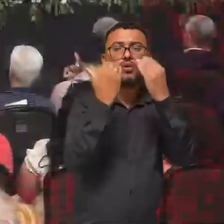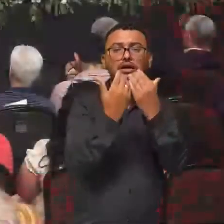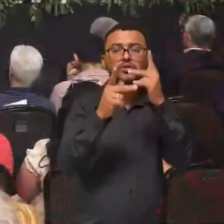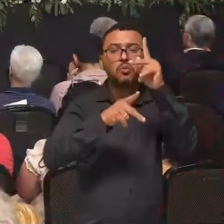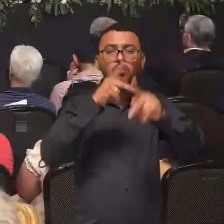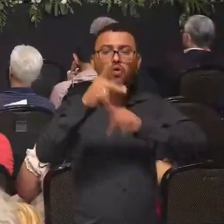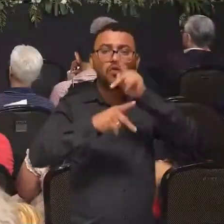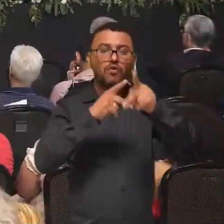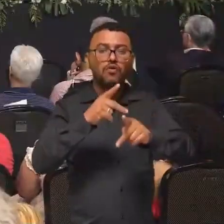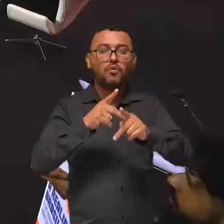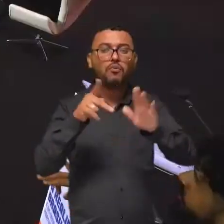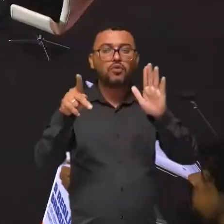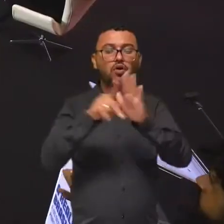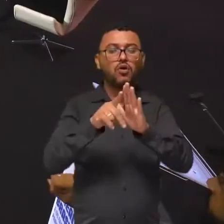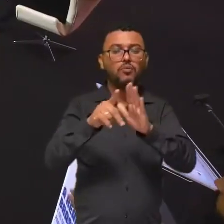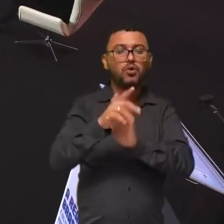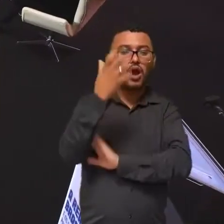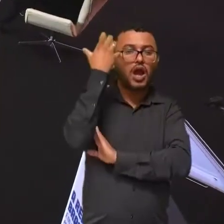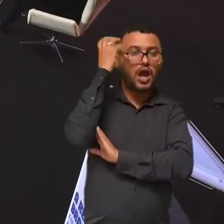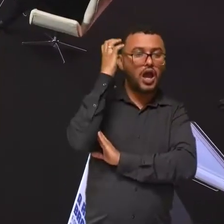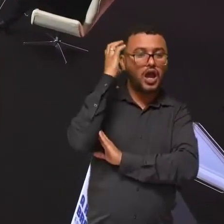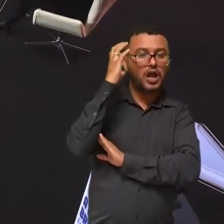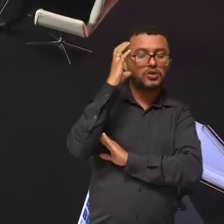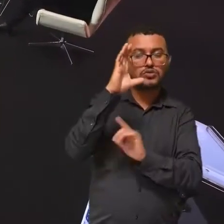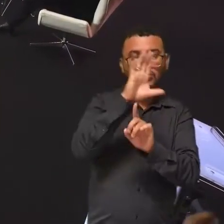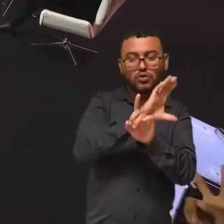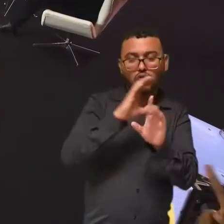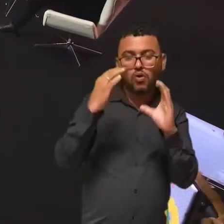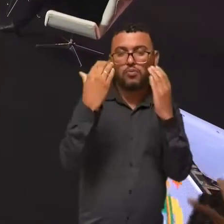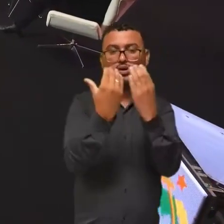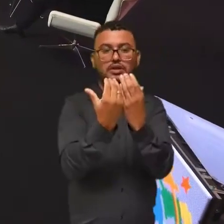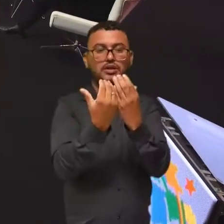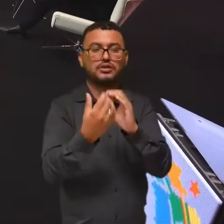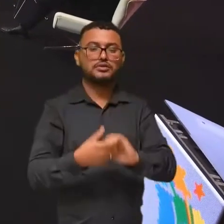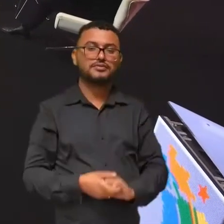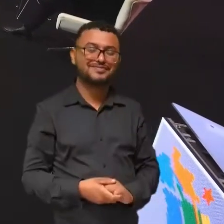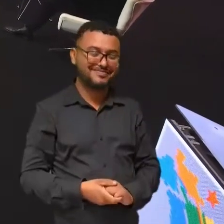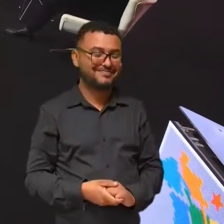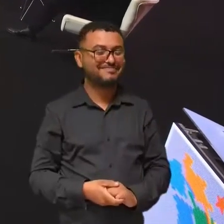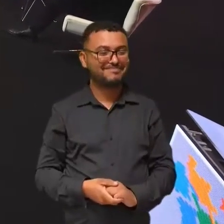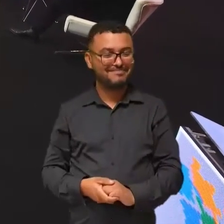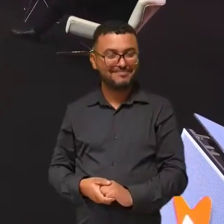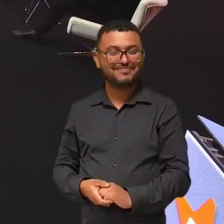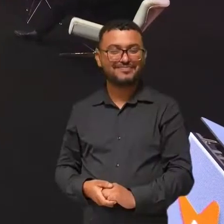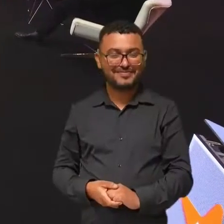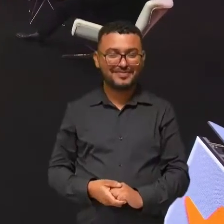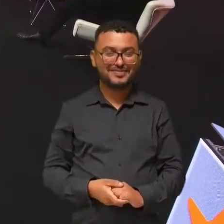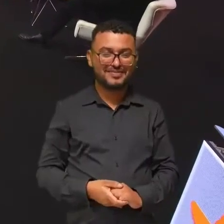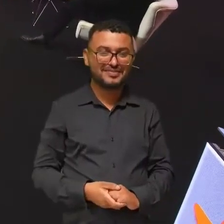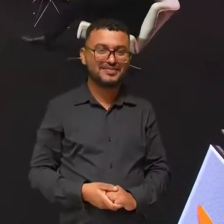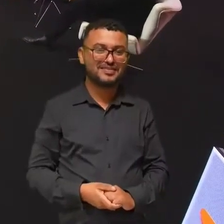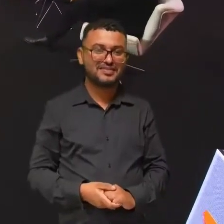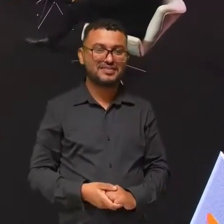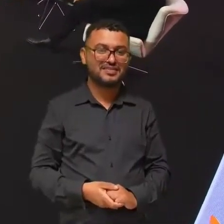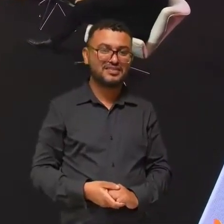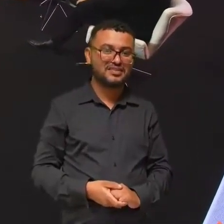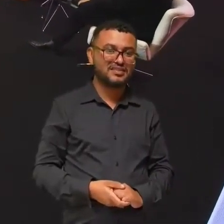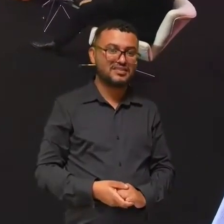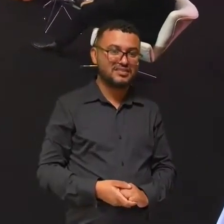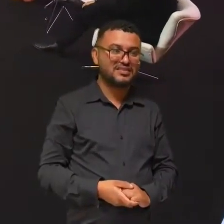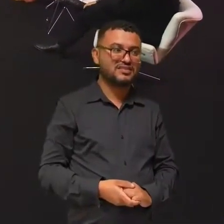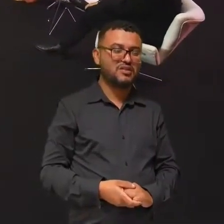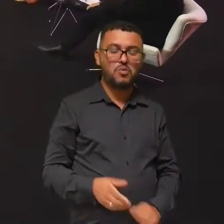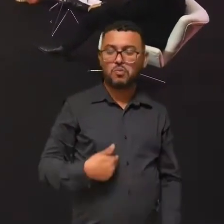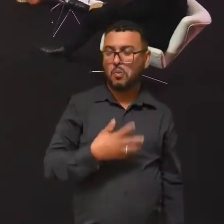comunitárias? Mesma situação. Eu desconheço. Inclusive, eu participei de